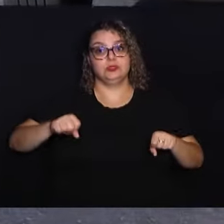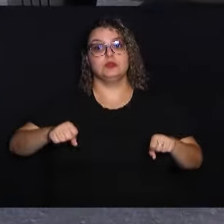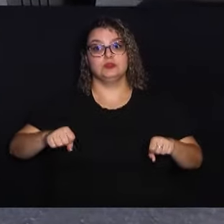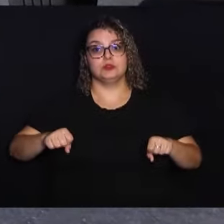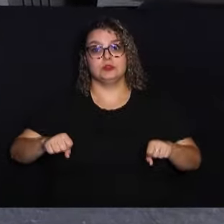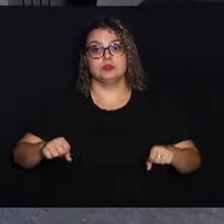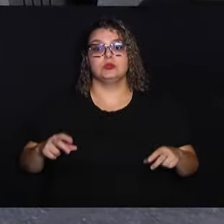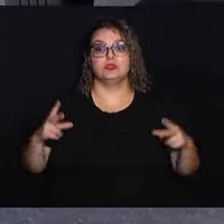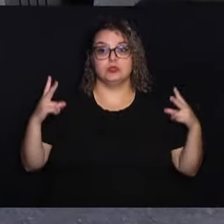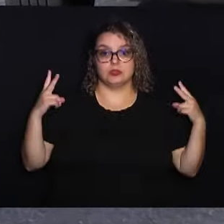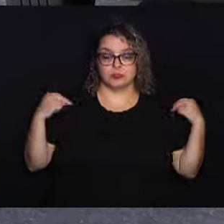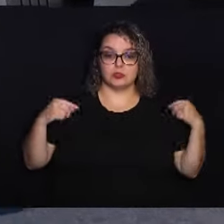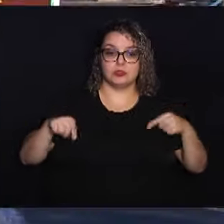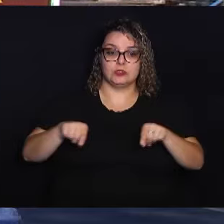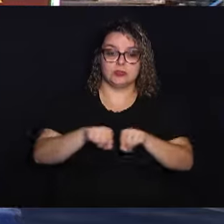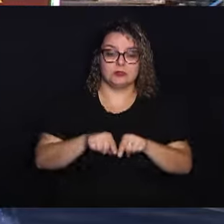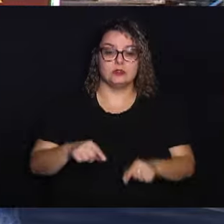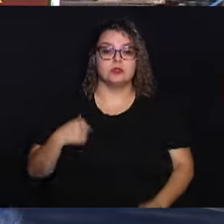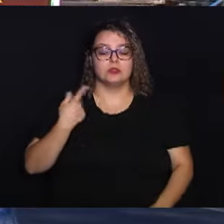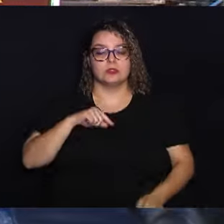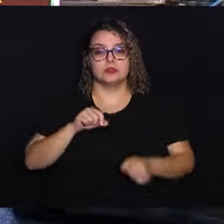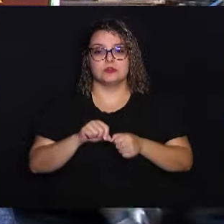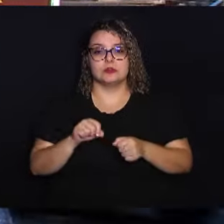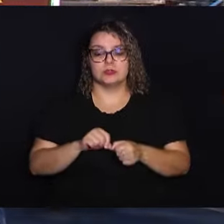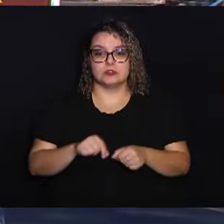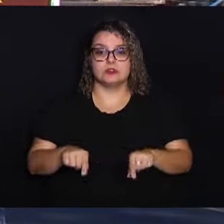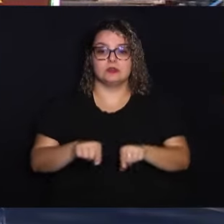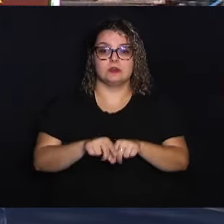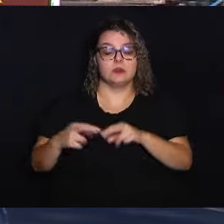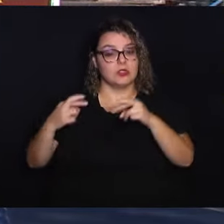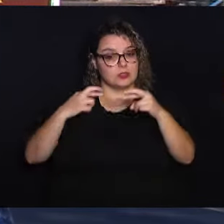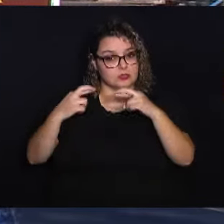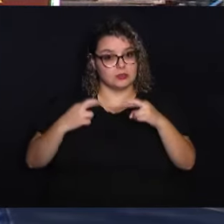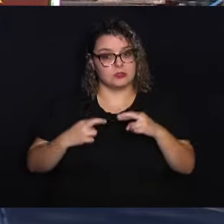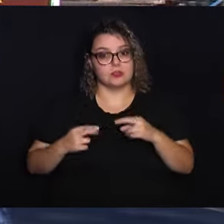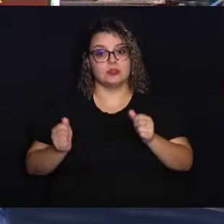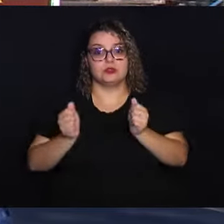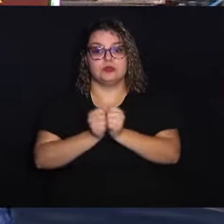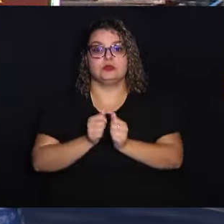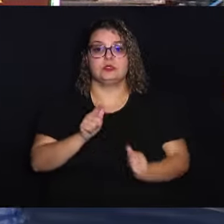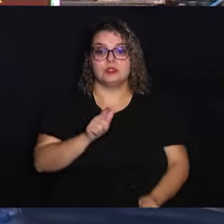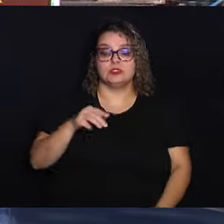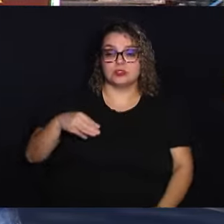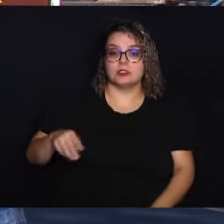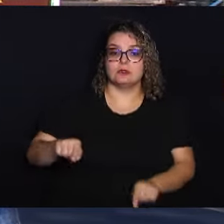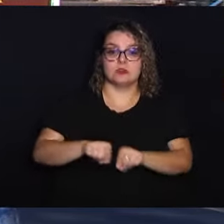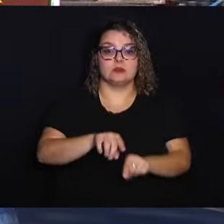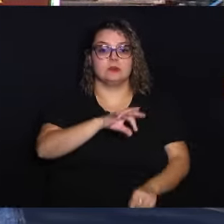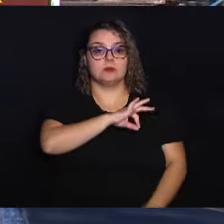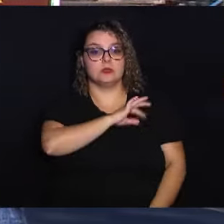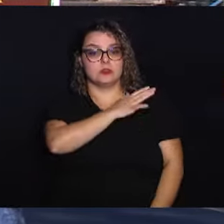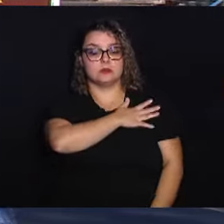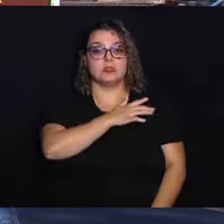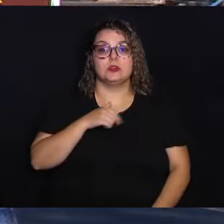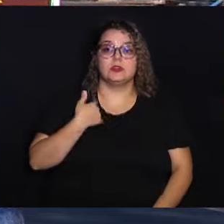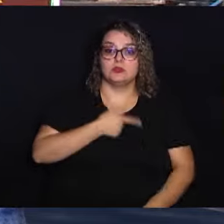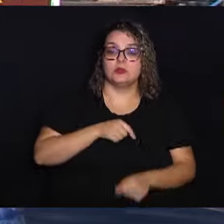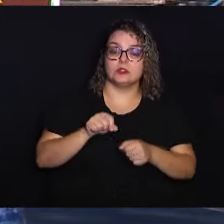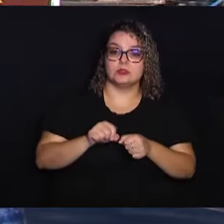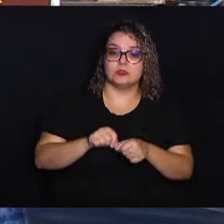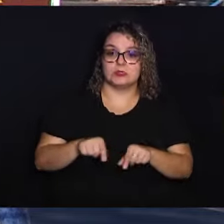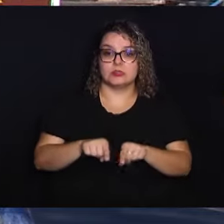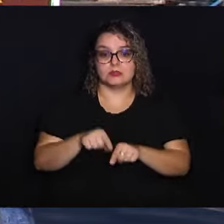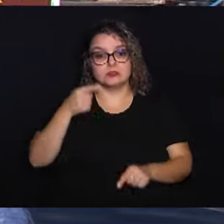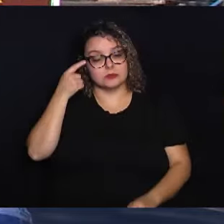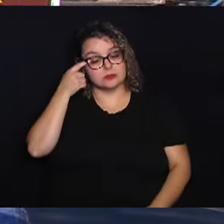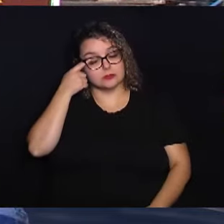motociclistas e motoristas além disso a gente tá fazendo operações também de fiscalização junto a GM e a polícia militar e também a gente tá